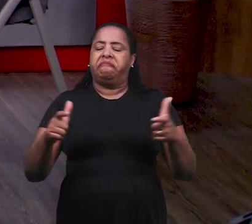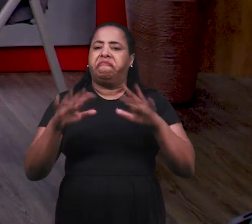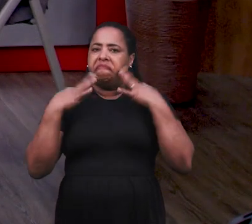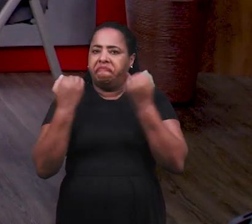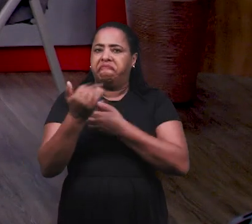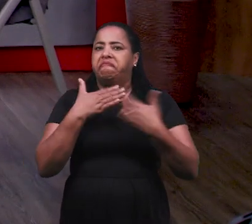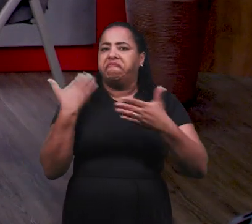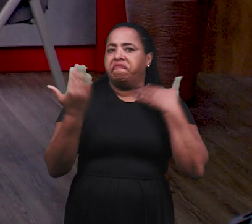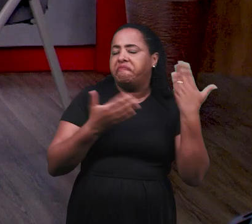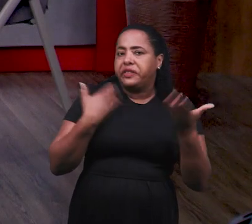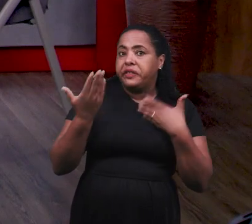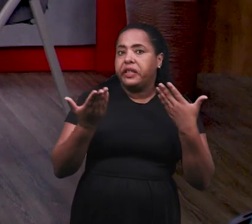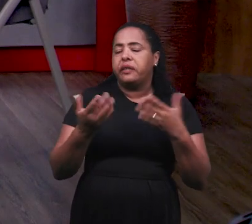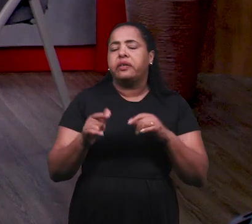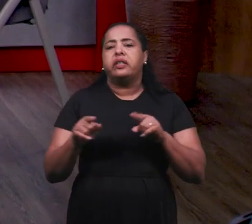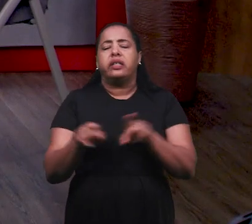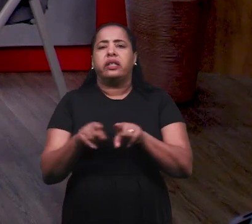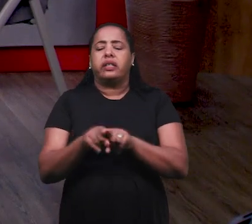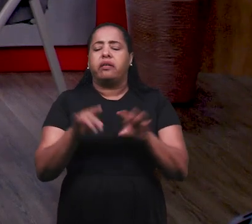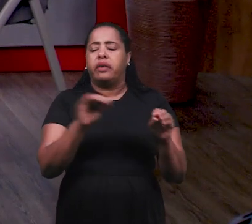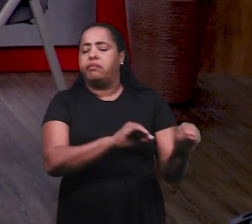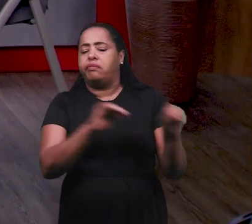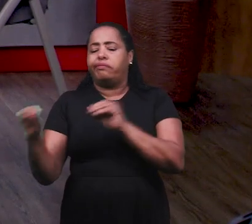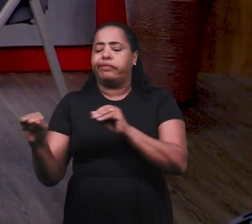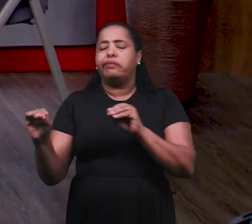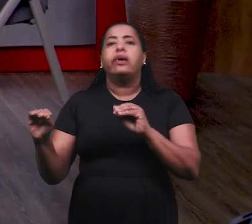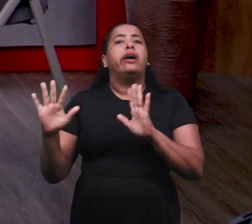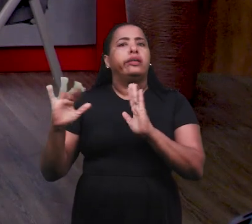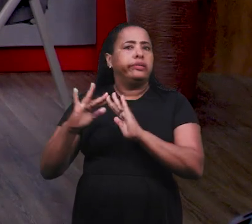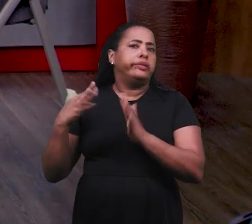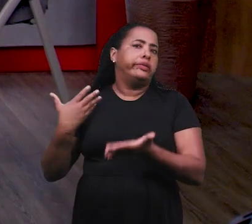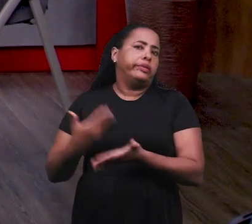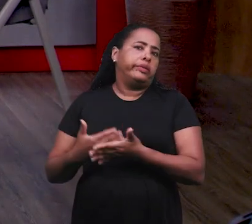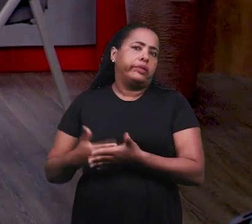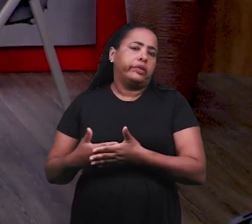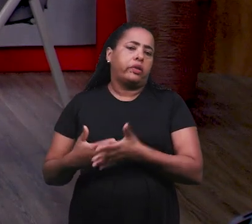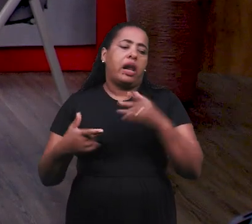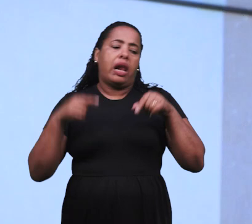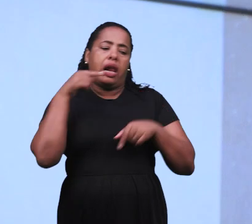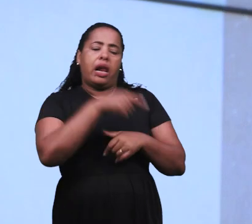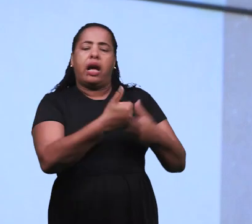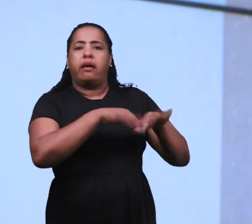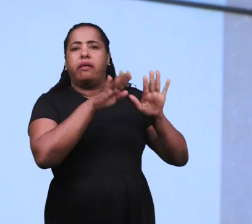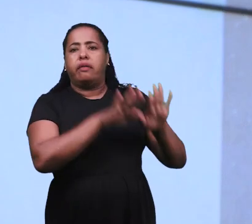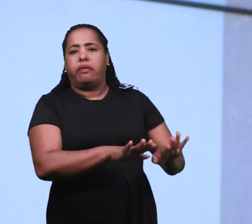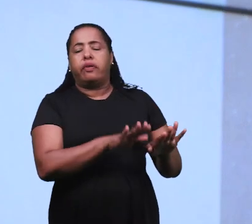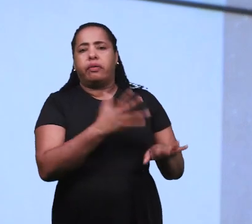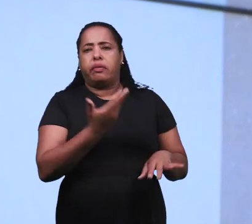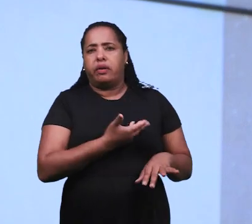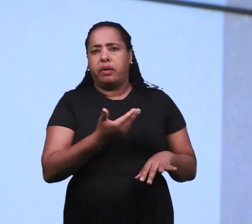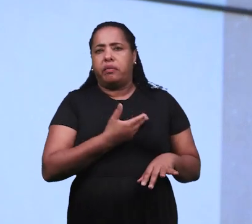além de perdas familiares e de mudança de escolas, né? Uhum. Mudaram de escola, deixaram os amigos. Então atendemos